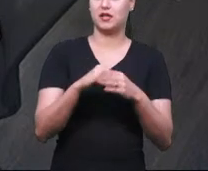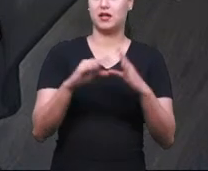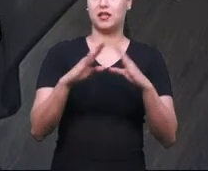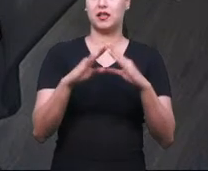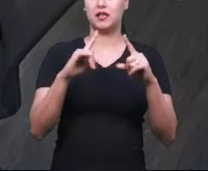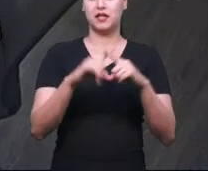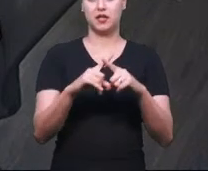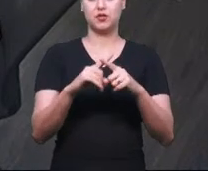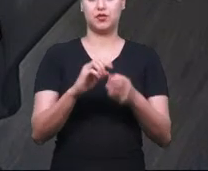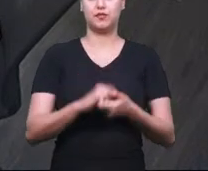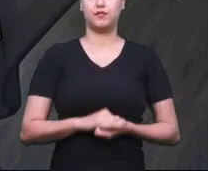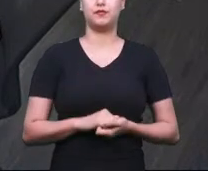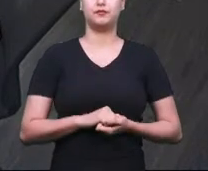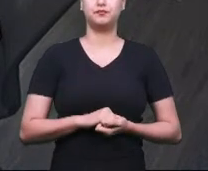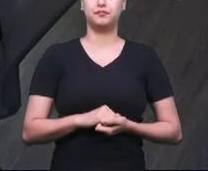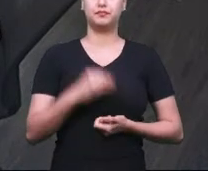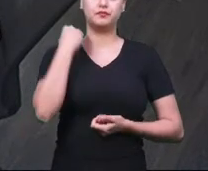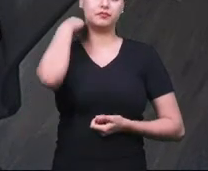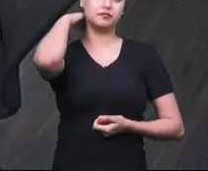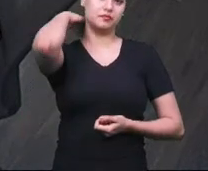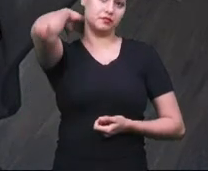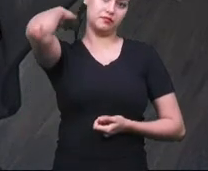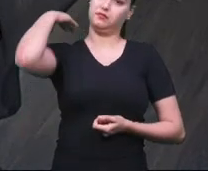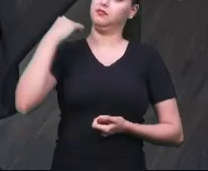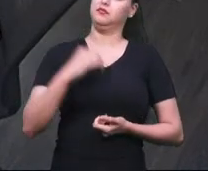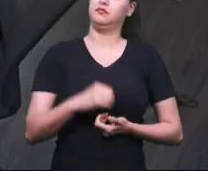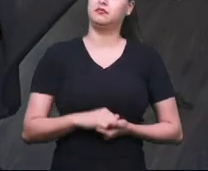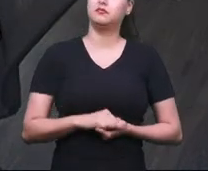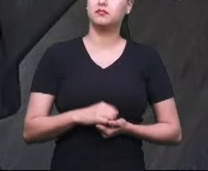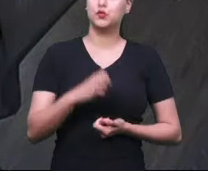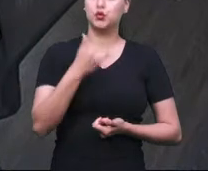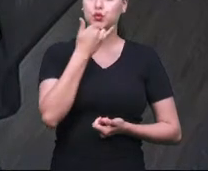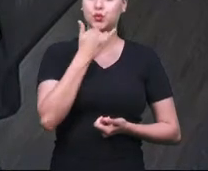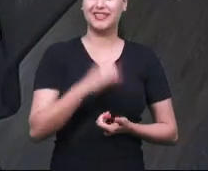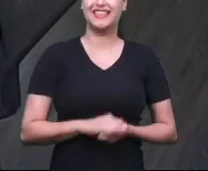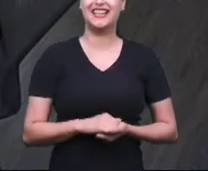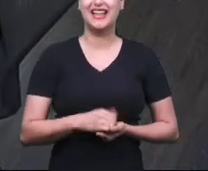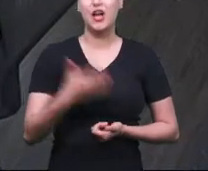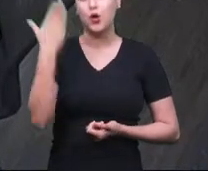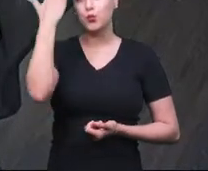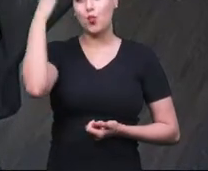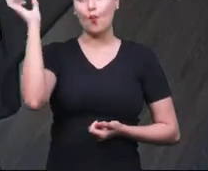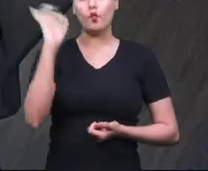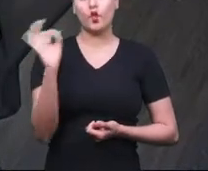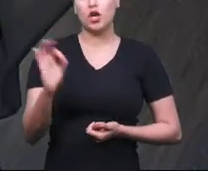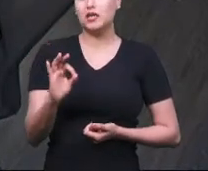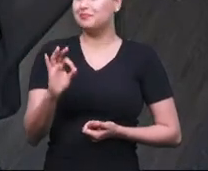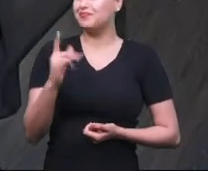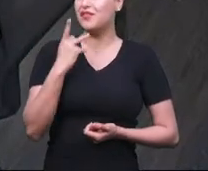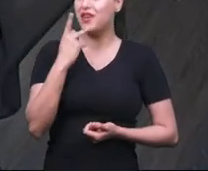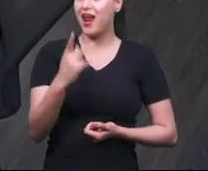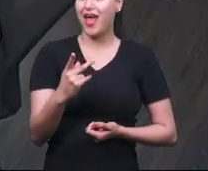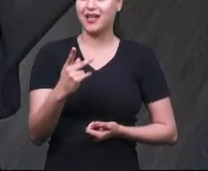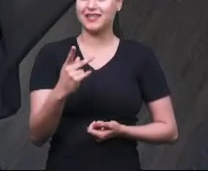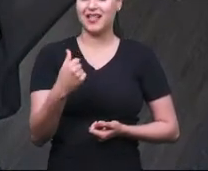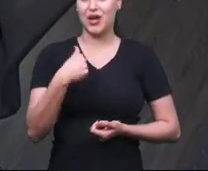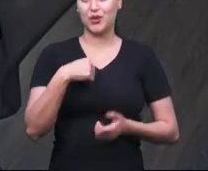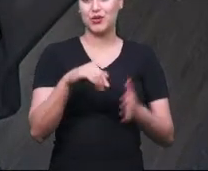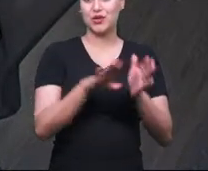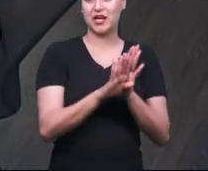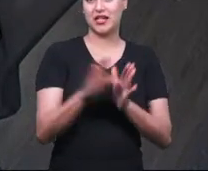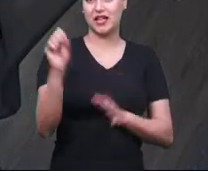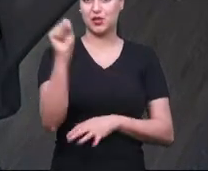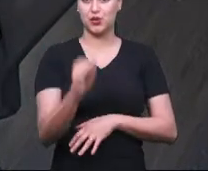história interessante, não sei nem se eu já falei aqui. Mas eu não ouvi. Pode falar só, que eu não ouvi. Eu vim solteiro, fui